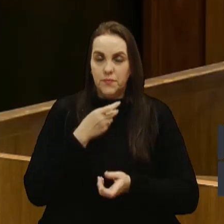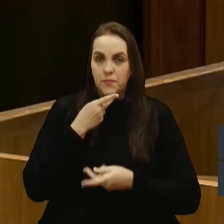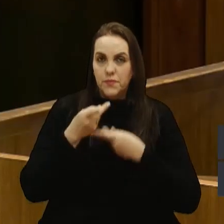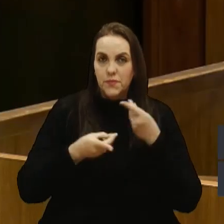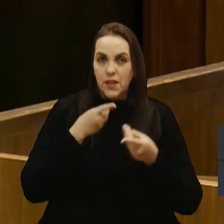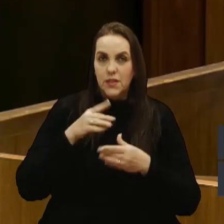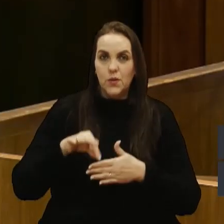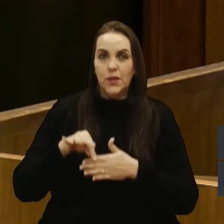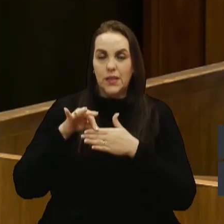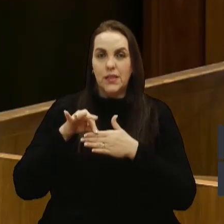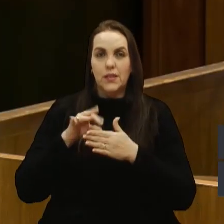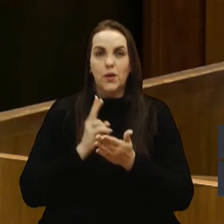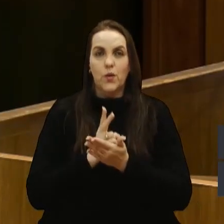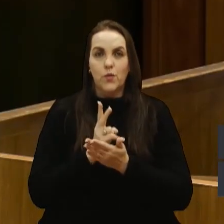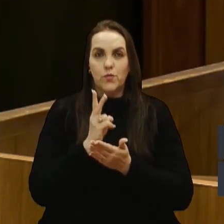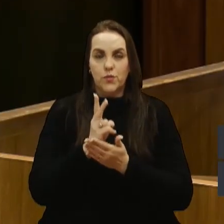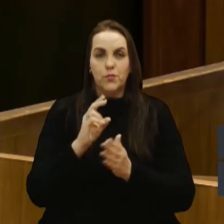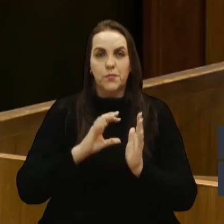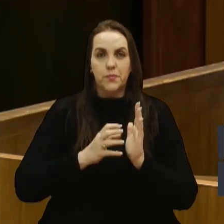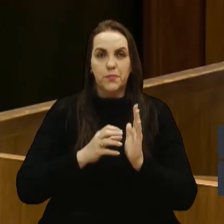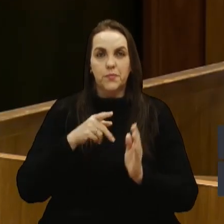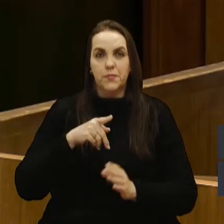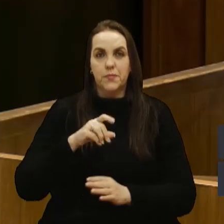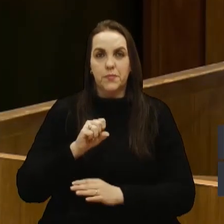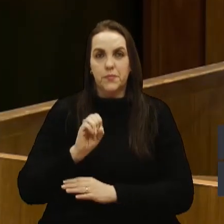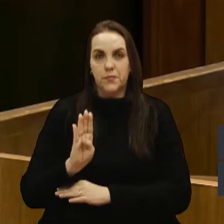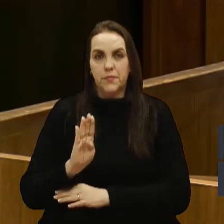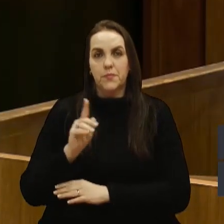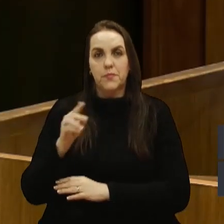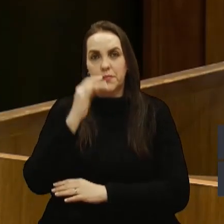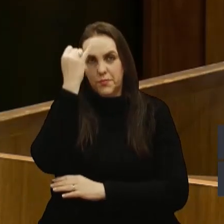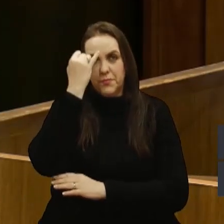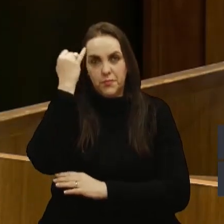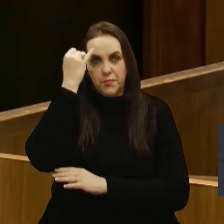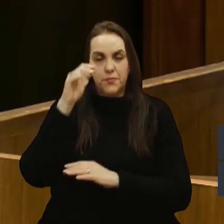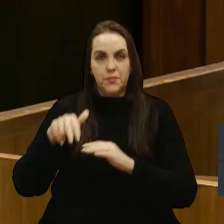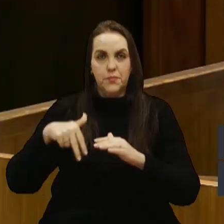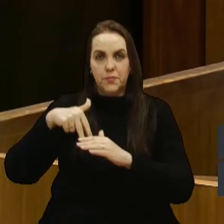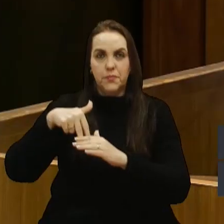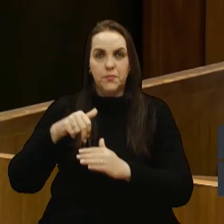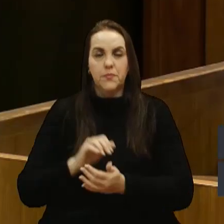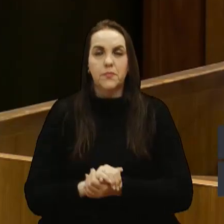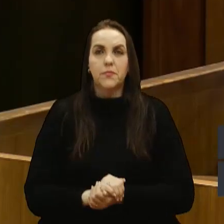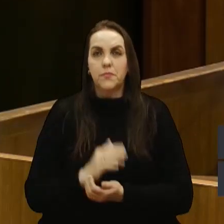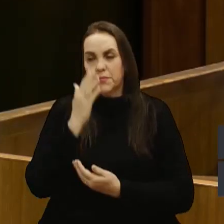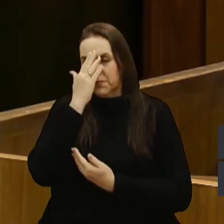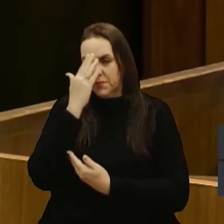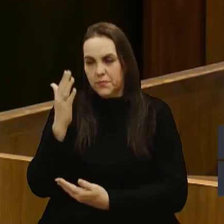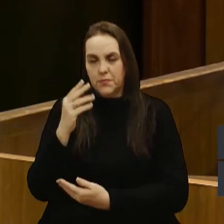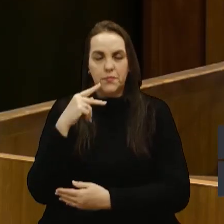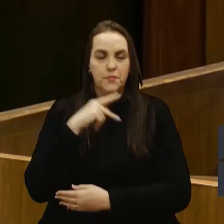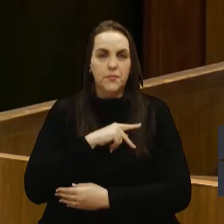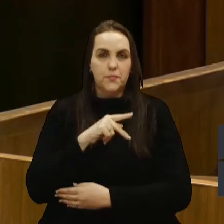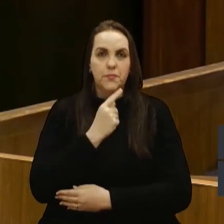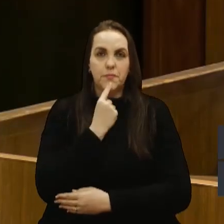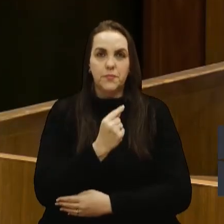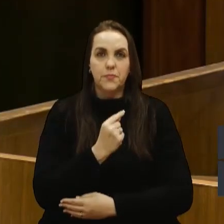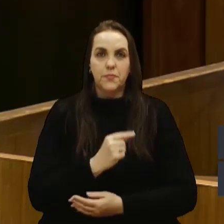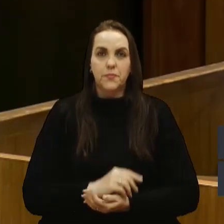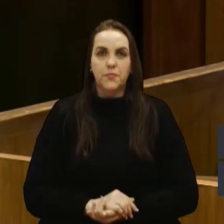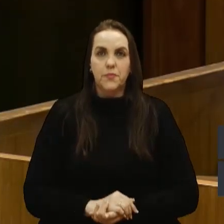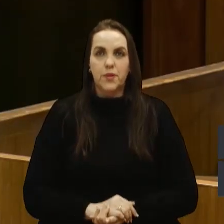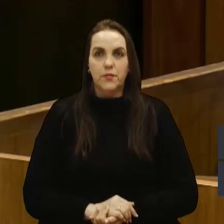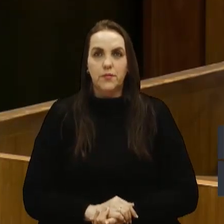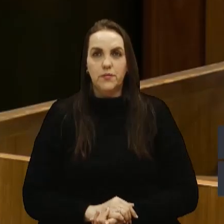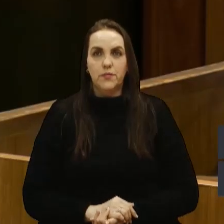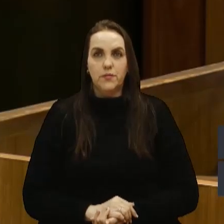declaração de líder da bancada do PSB, o vereador José D'Ambrosio, da tribuna. Obrigado, presidente João Wes. Bom, quem vem da BR-116 não